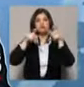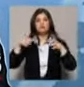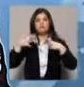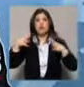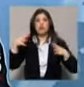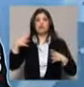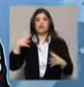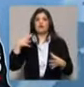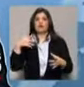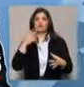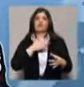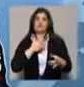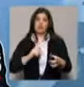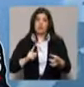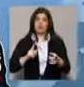não serão esclarecidas pelo eleitorado nas próximas legislativas